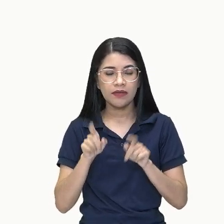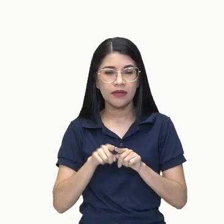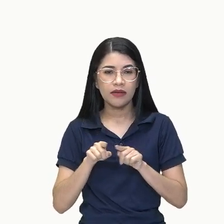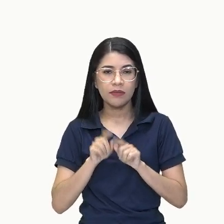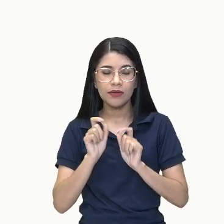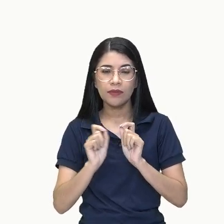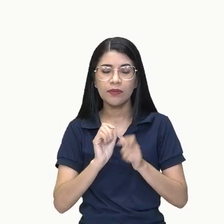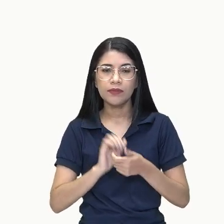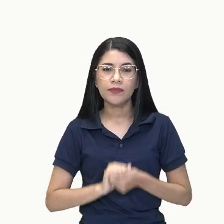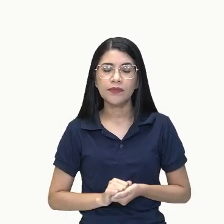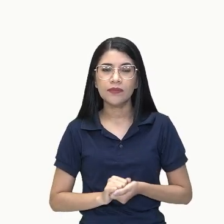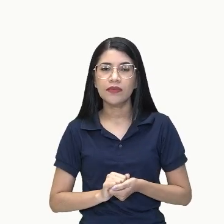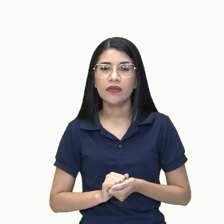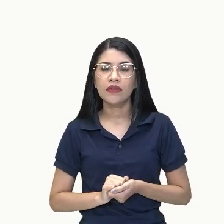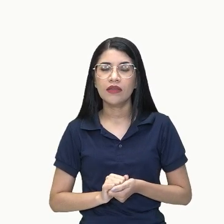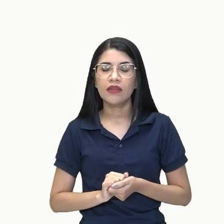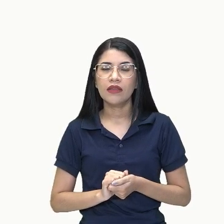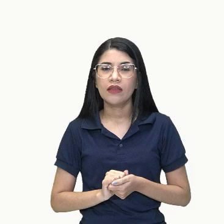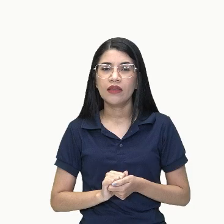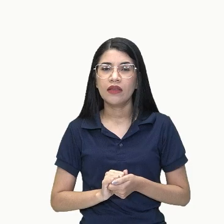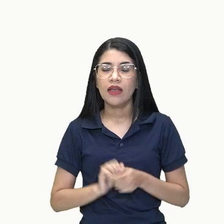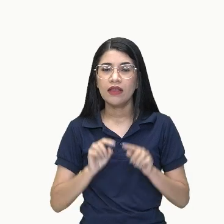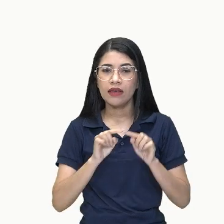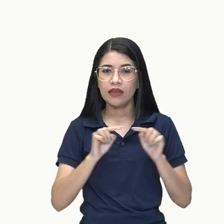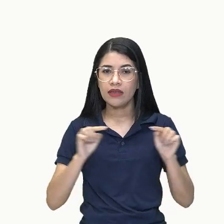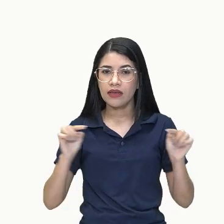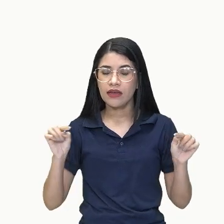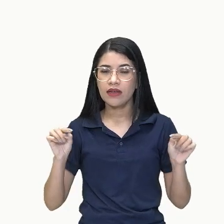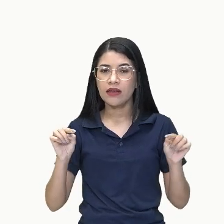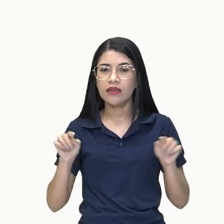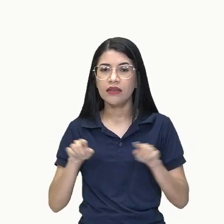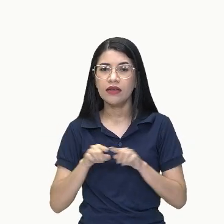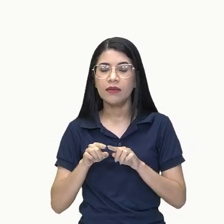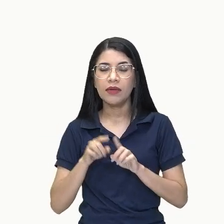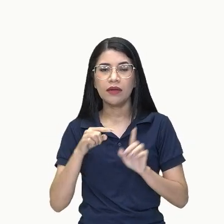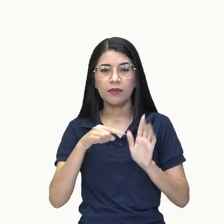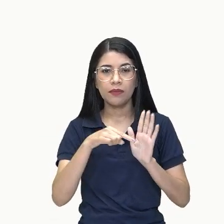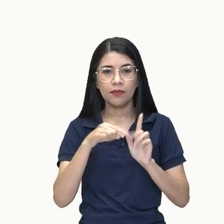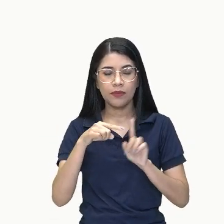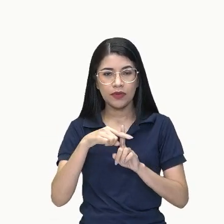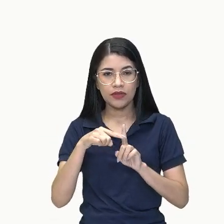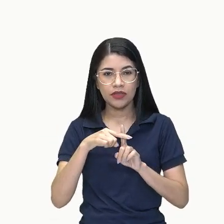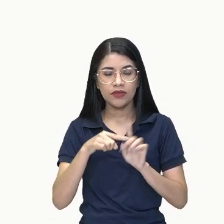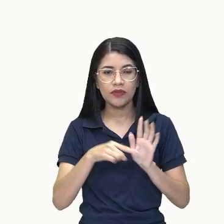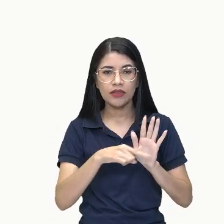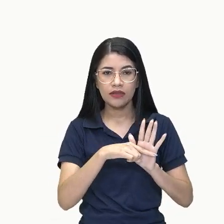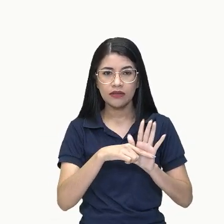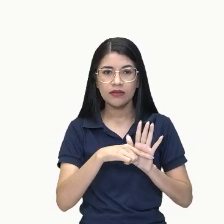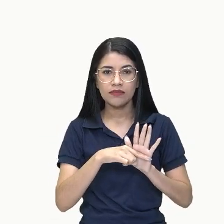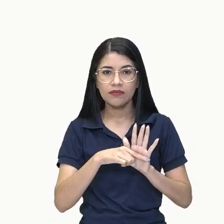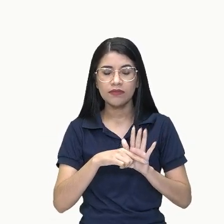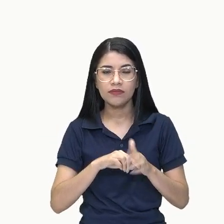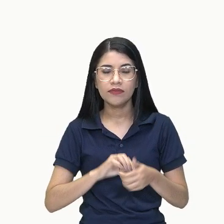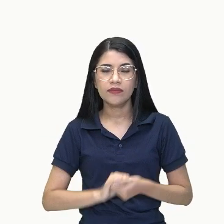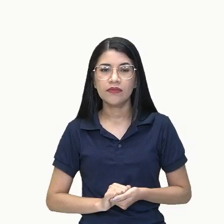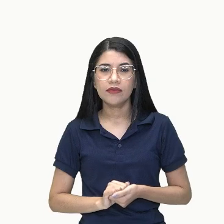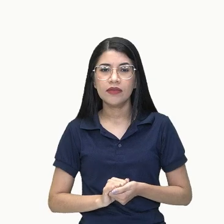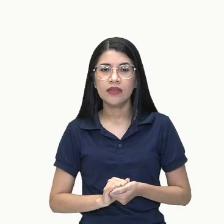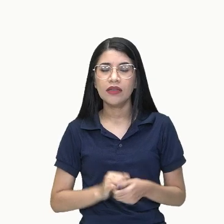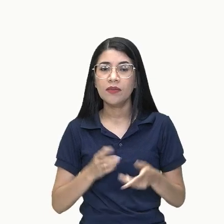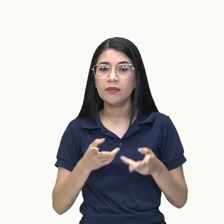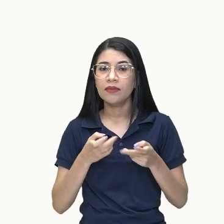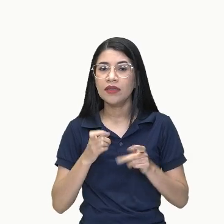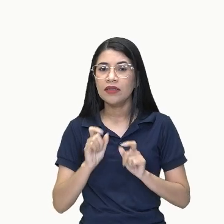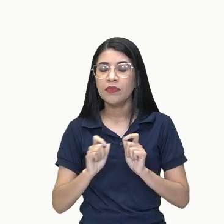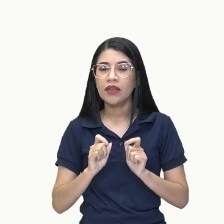No eixo das abscissas, a gente vê representado aí tanto o número positivo quanto o número negativo. Comece aí a perceber